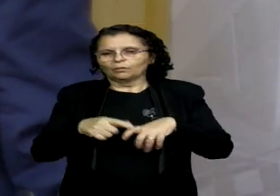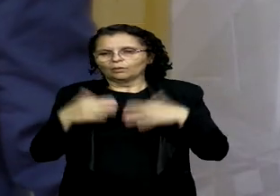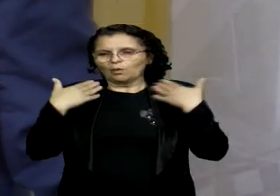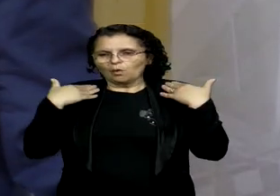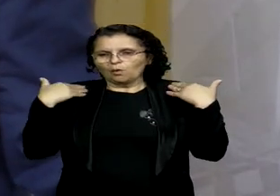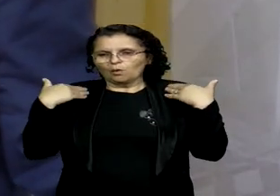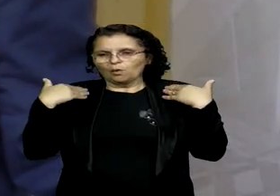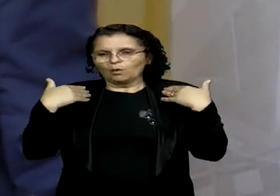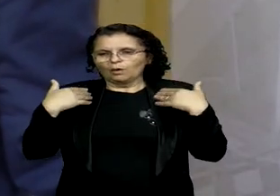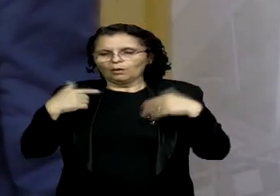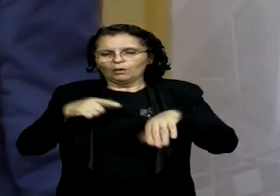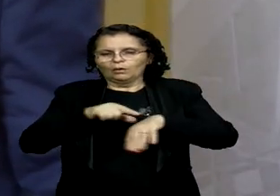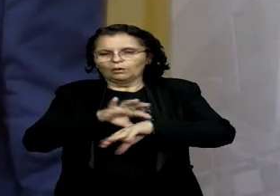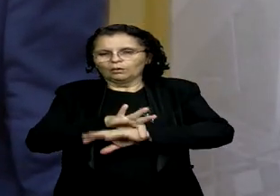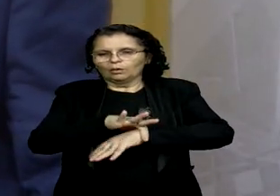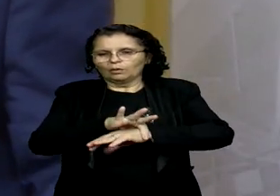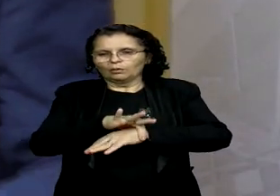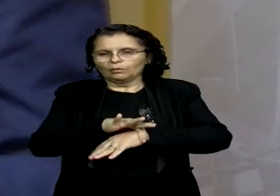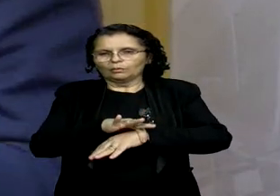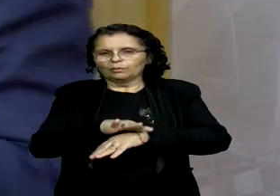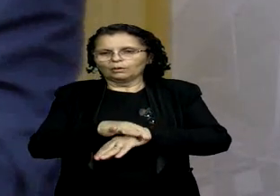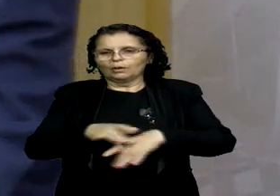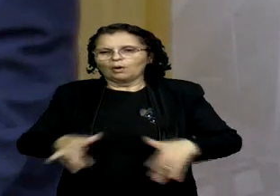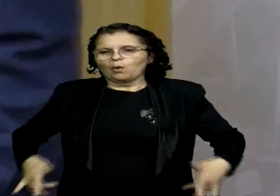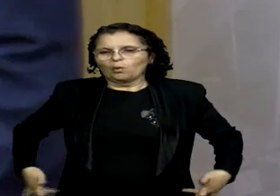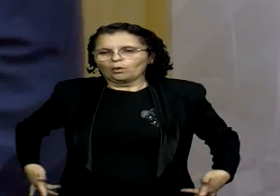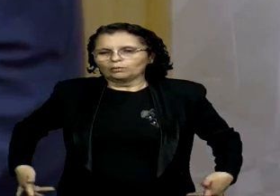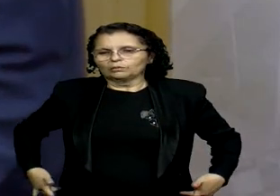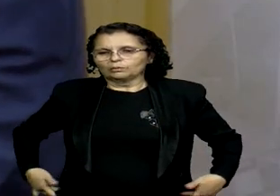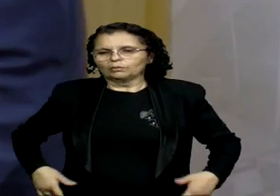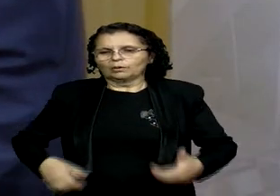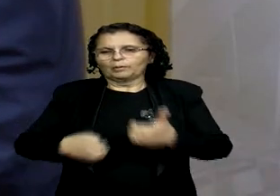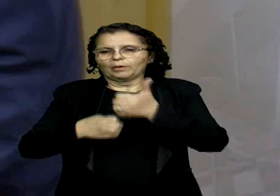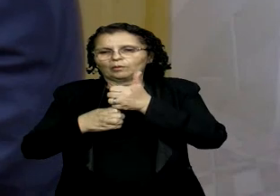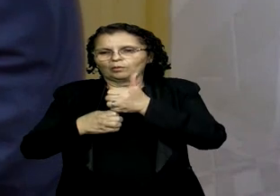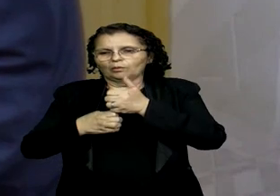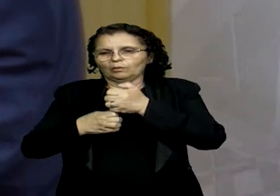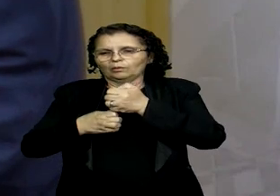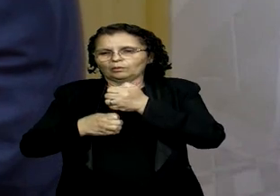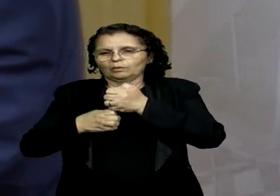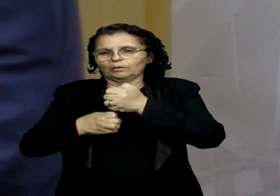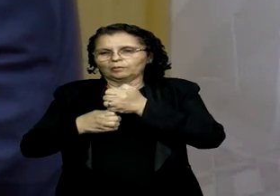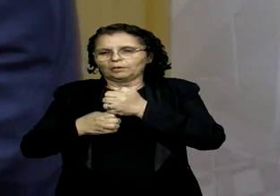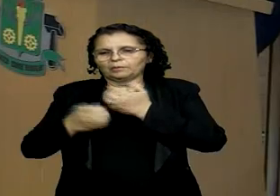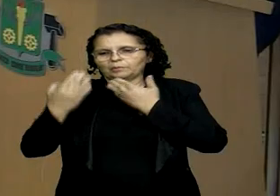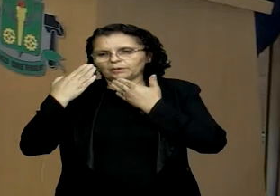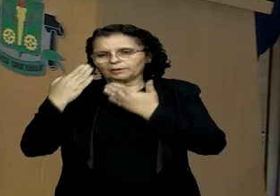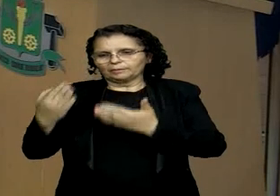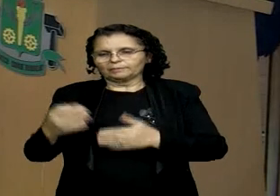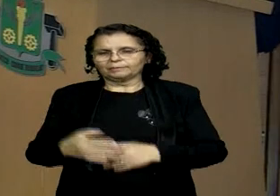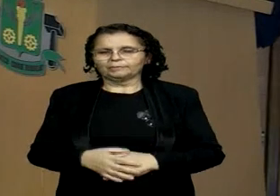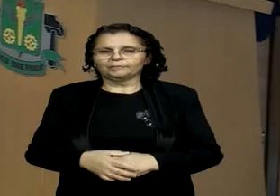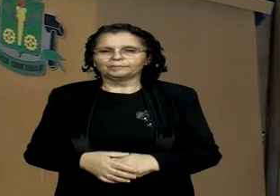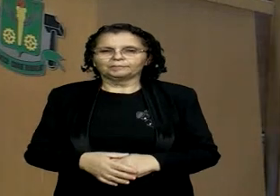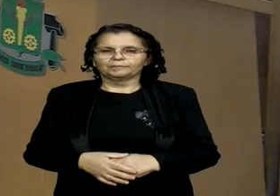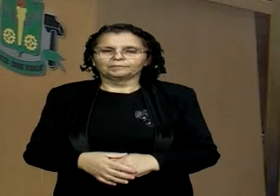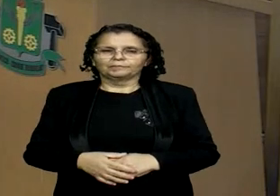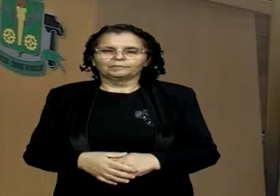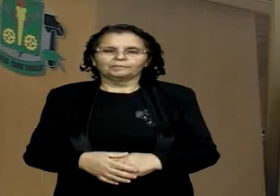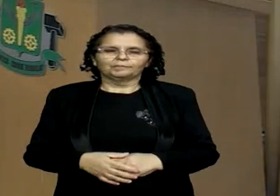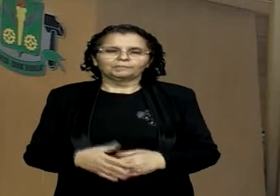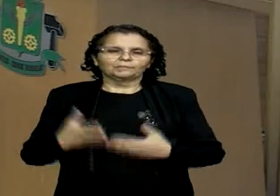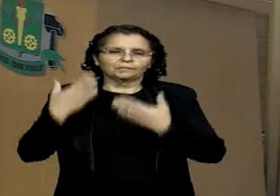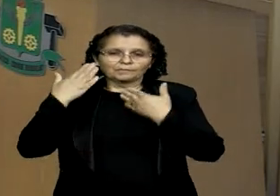ombro, de tornozelo, quadril e de coluna. São essas minhas considerações. Muito obrigado, presidente.